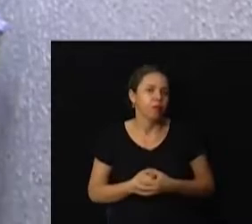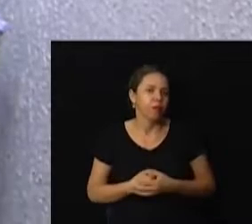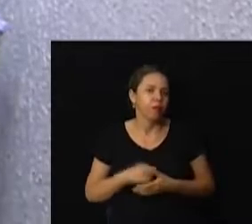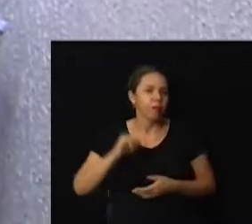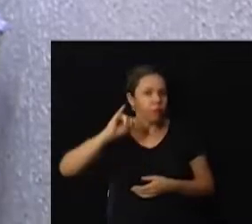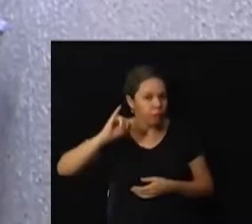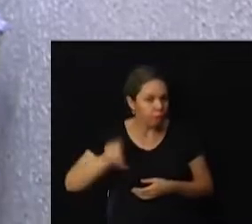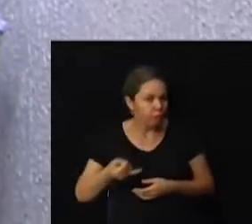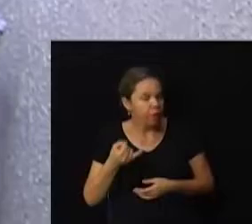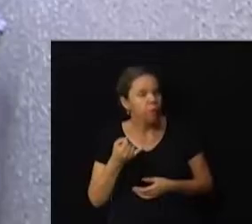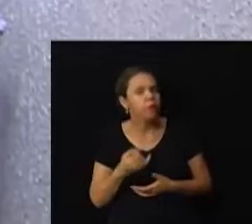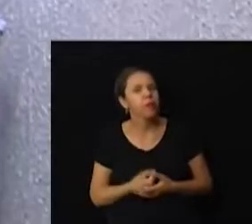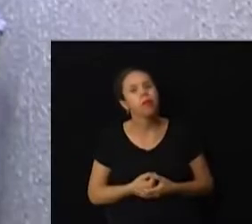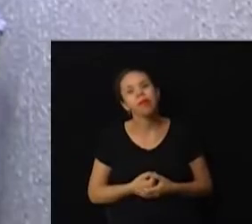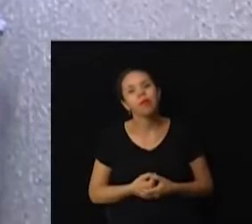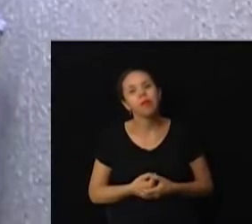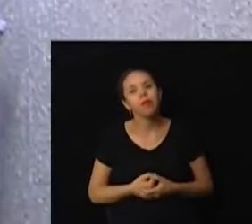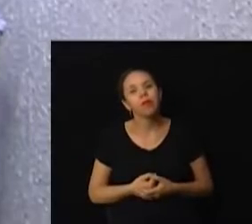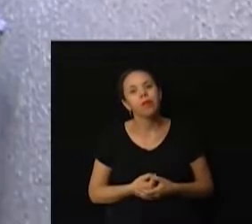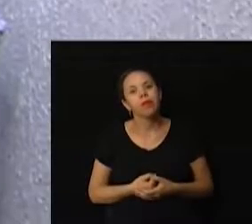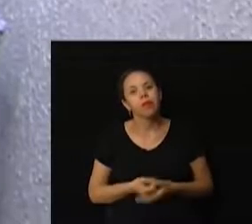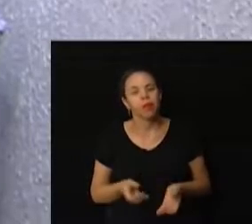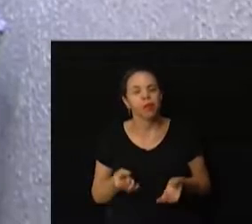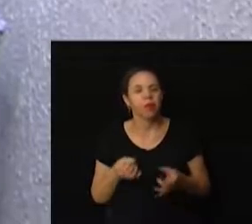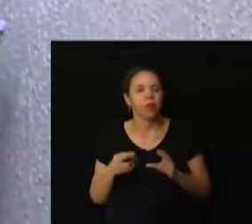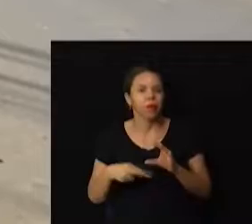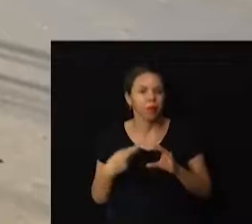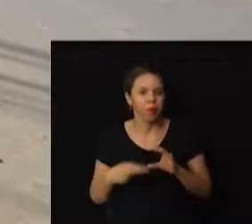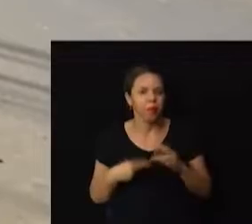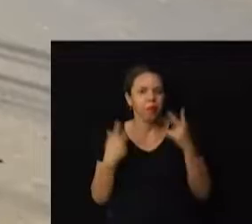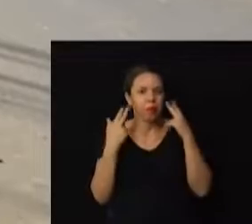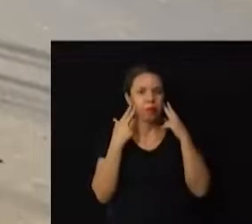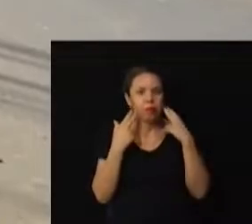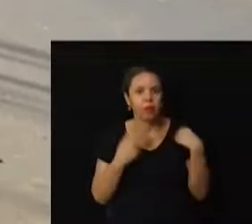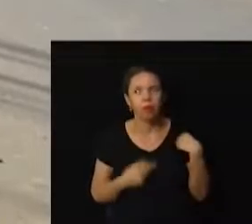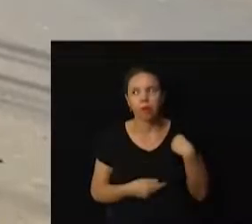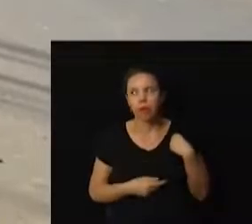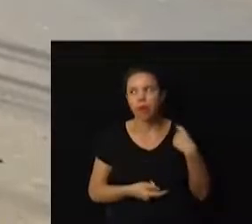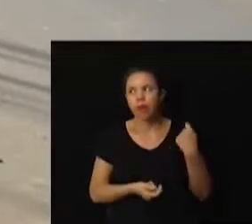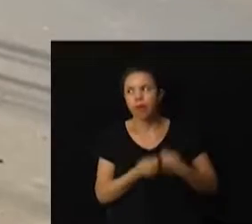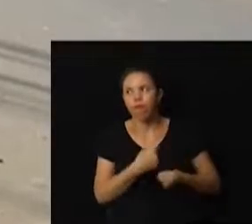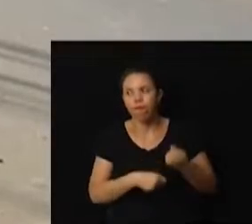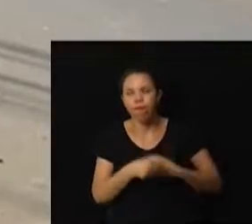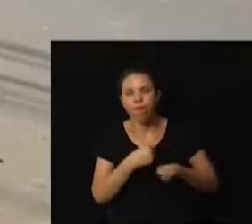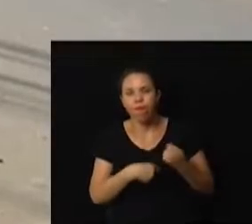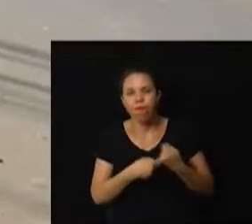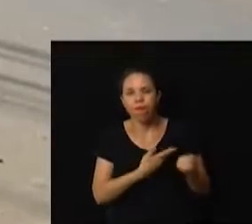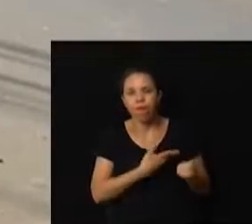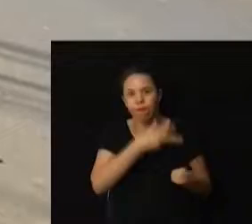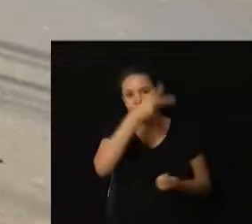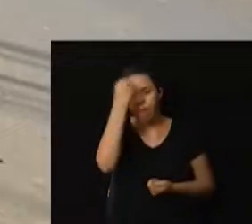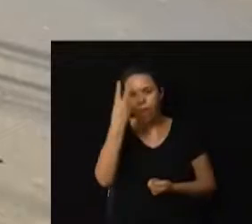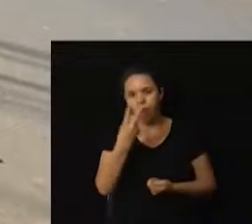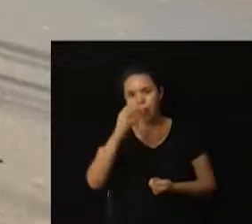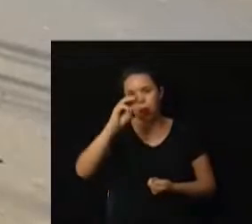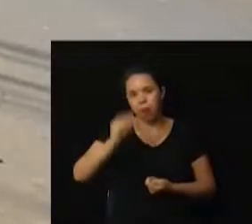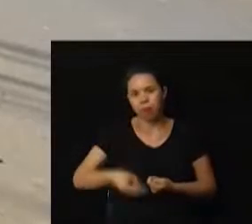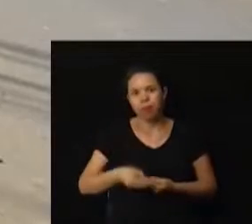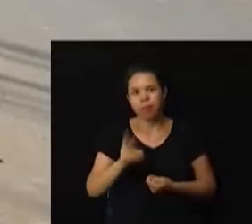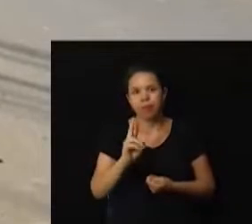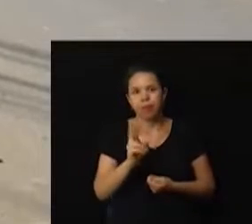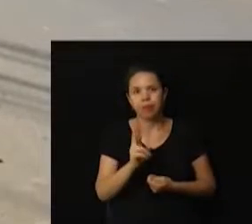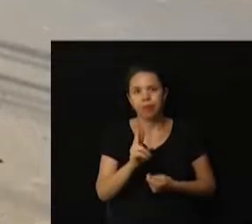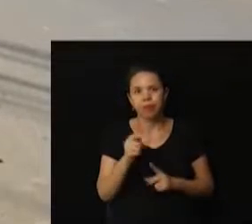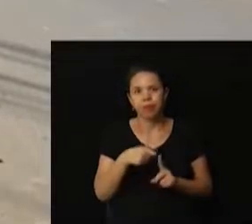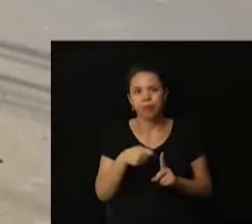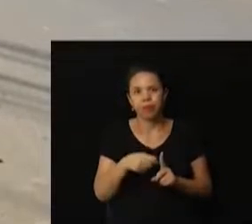poder aproveitar esses resíduos orgânicos. A usina gera uma economia para a Prefeitura de R$2